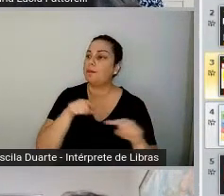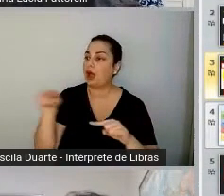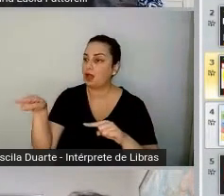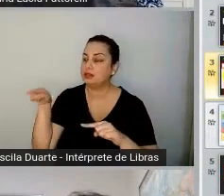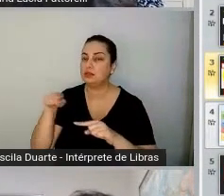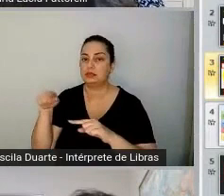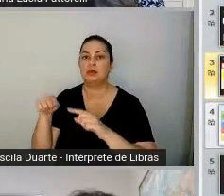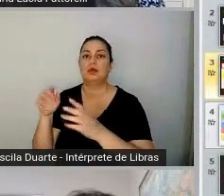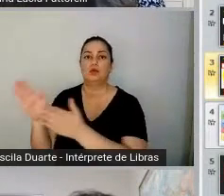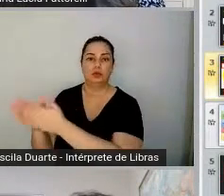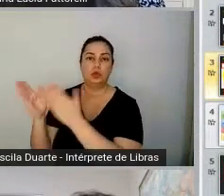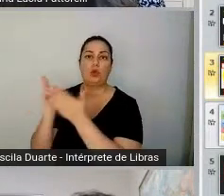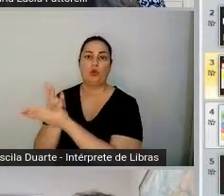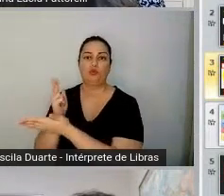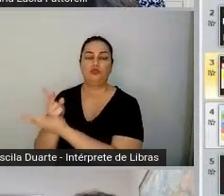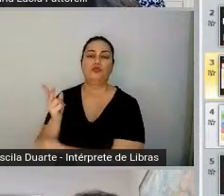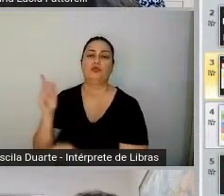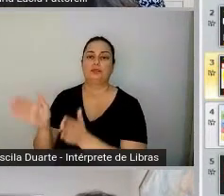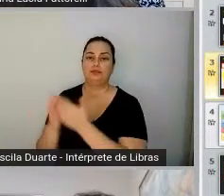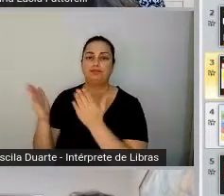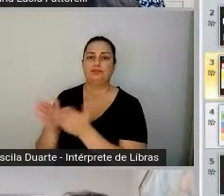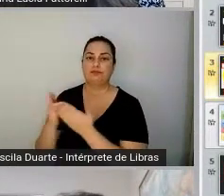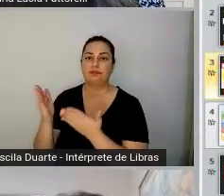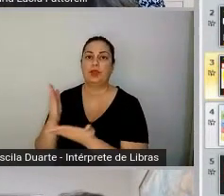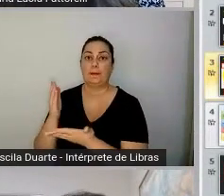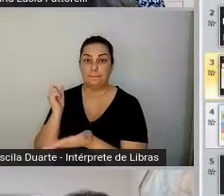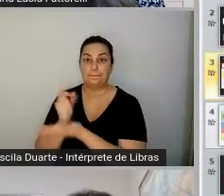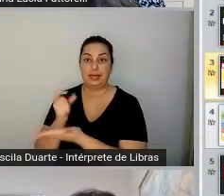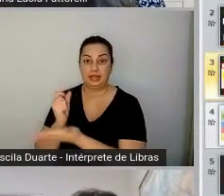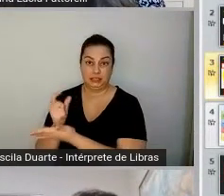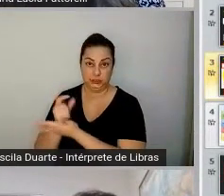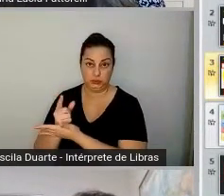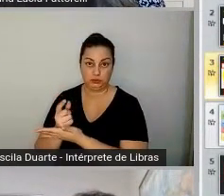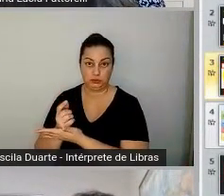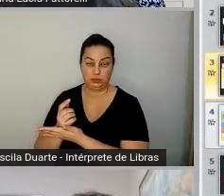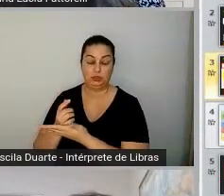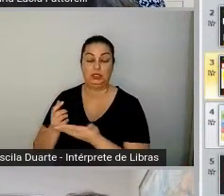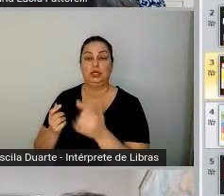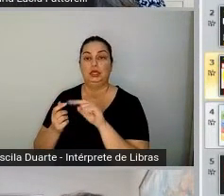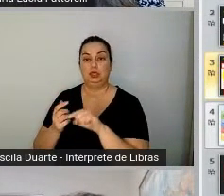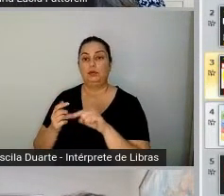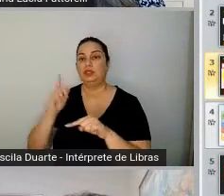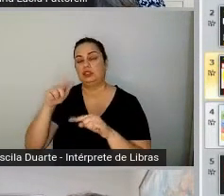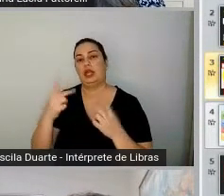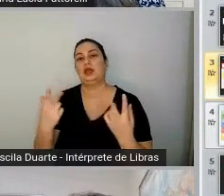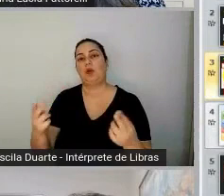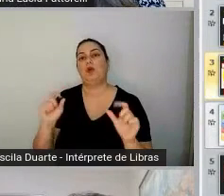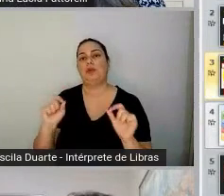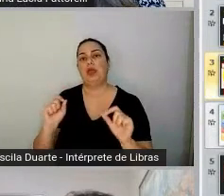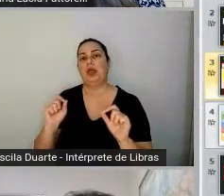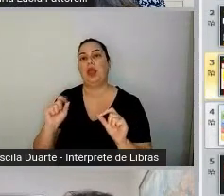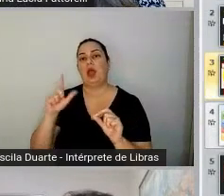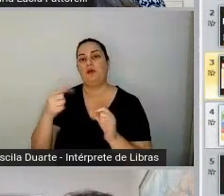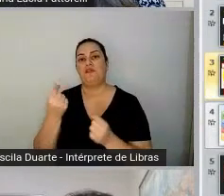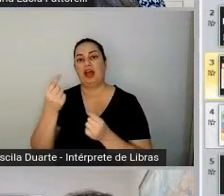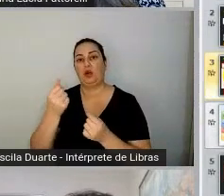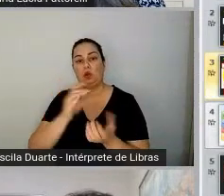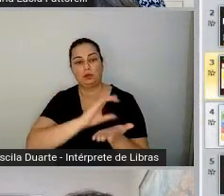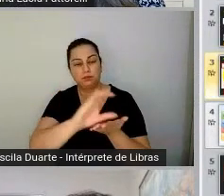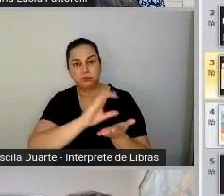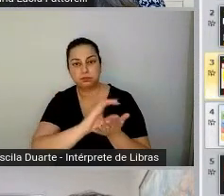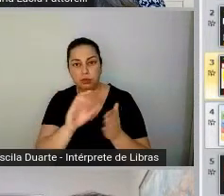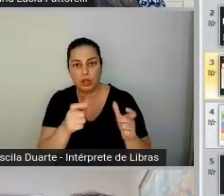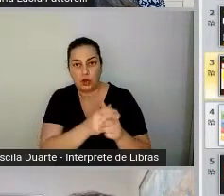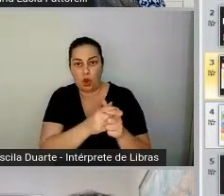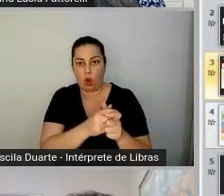para eles, emitindo moeda? É a mesma coisa, ou seja, é concentração de renda. É defender que os trabalhadores suem